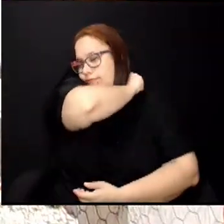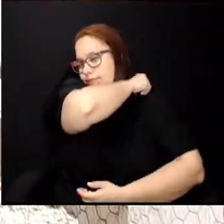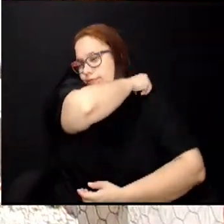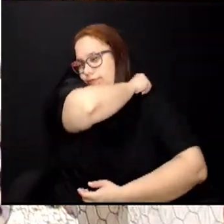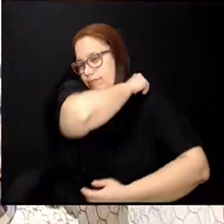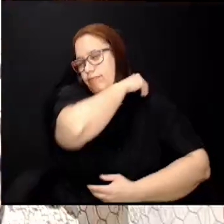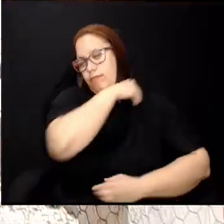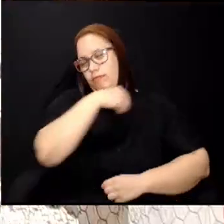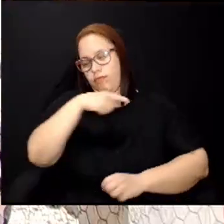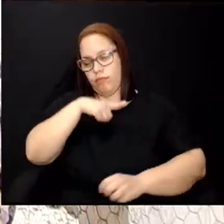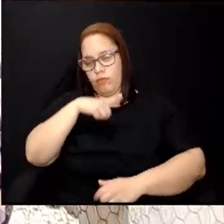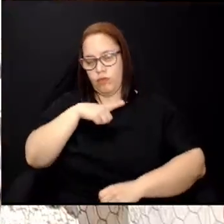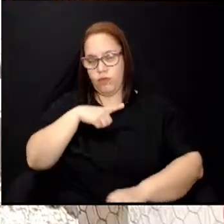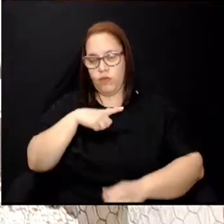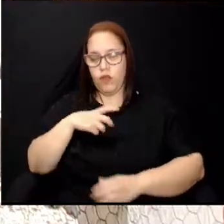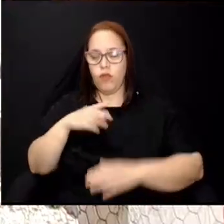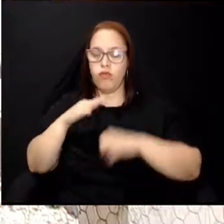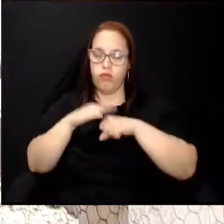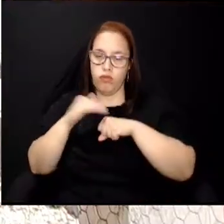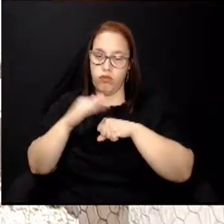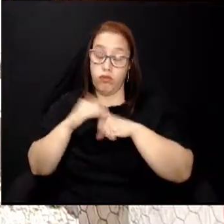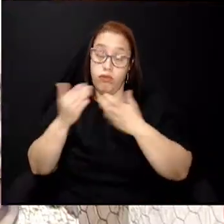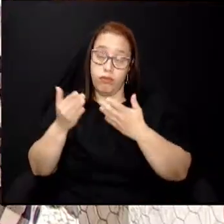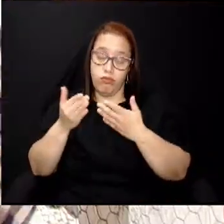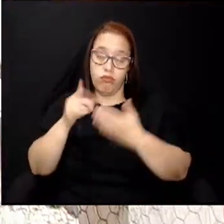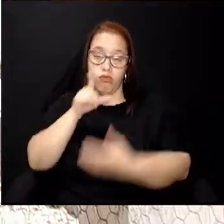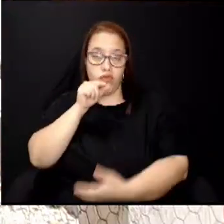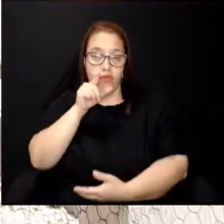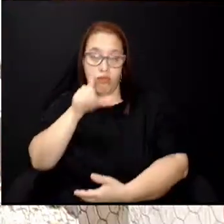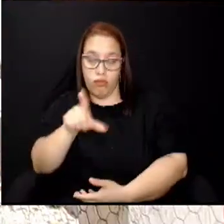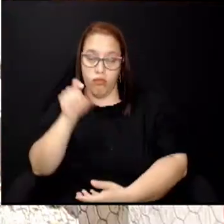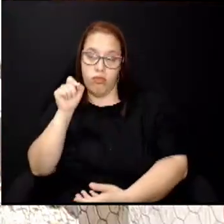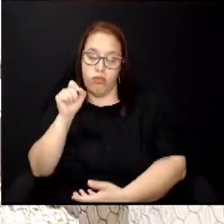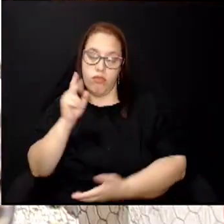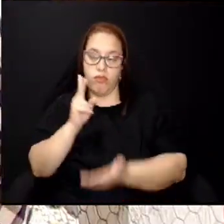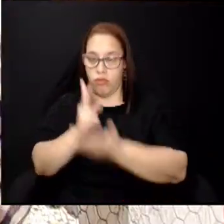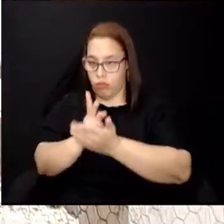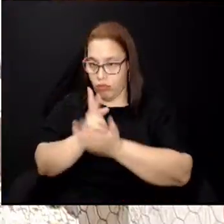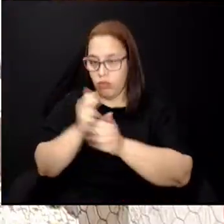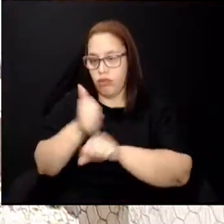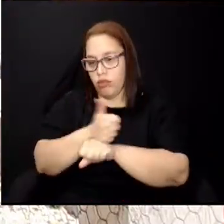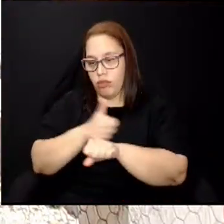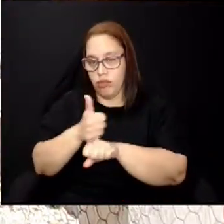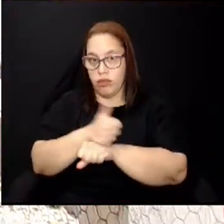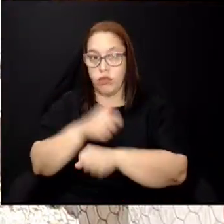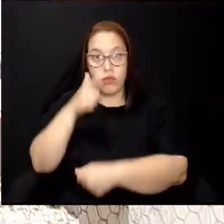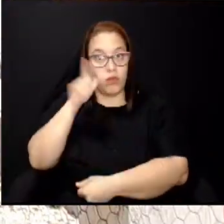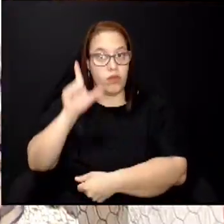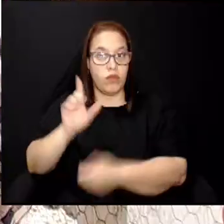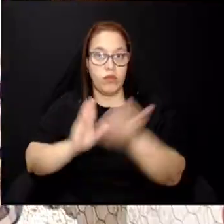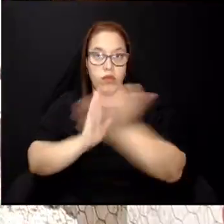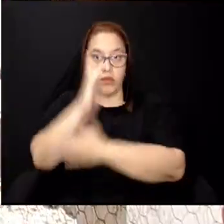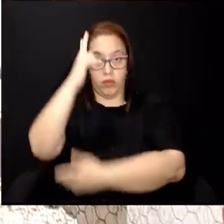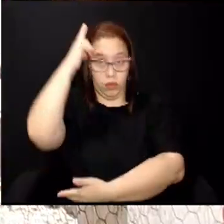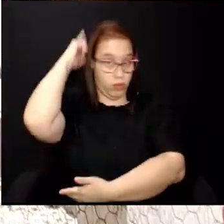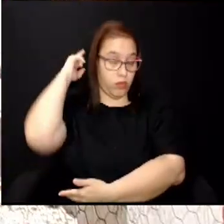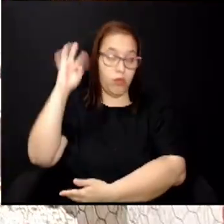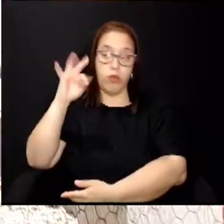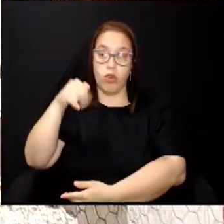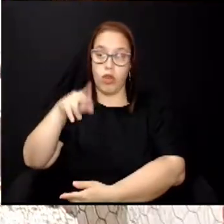de afinidade com a área. Escolhi seguir a carreira, consegui passar no vestibular em Botucatu, concluí minha